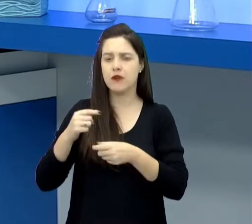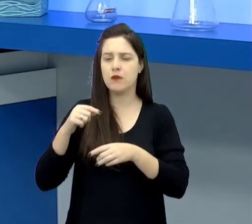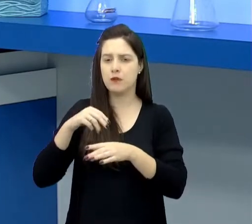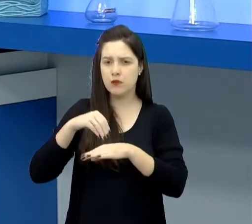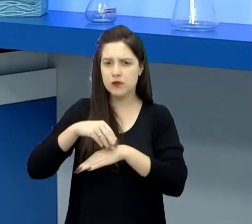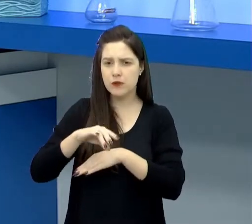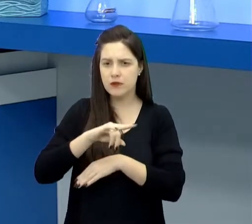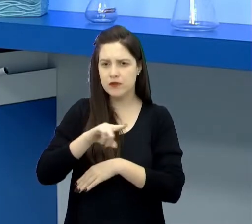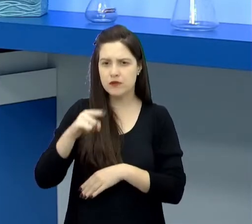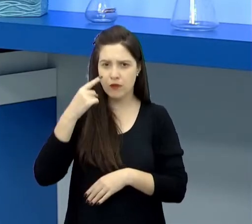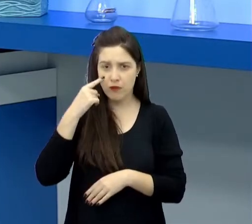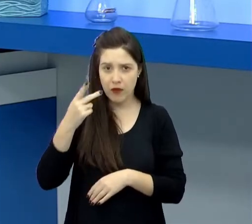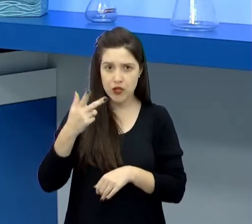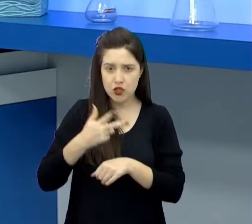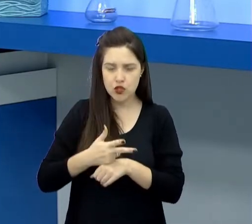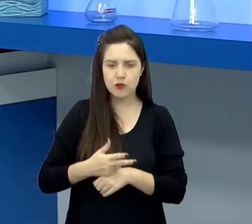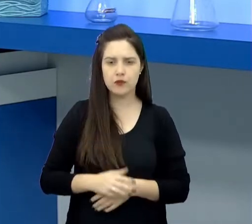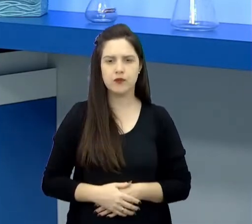aí. Vamos assistir.